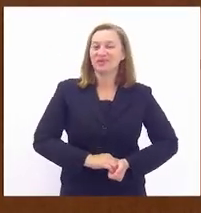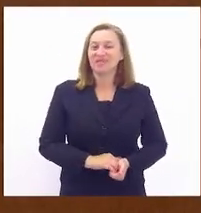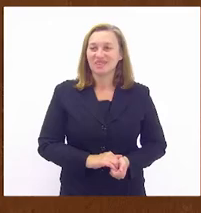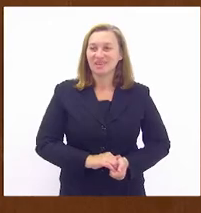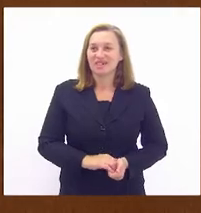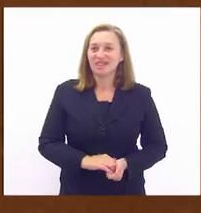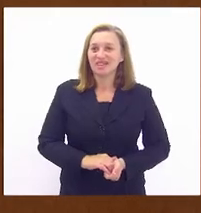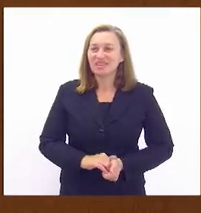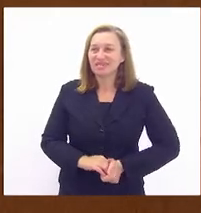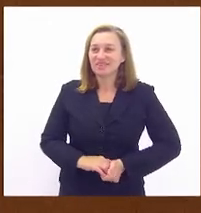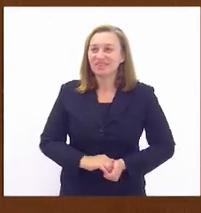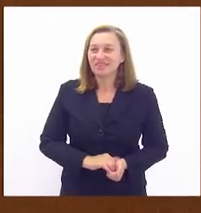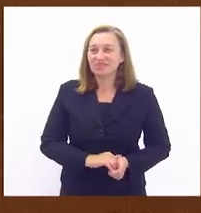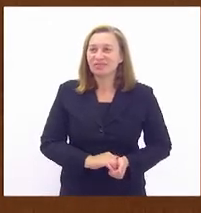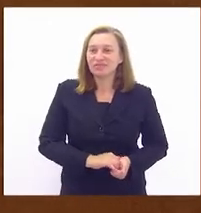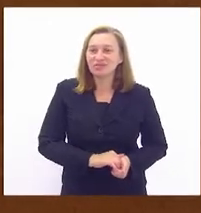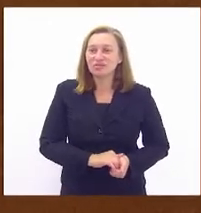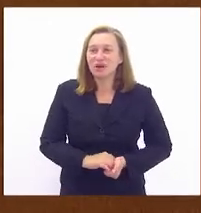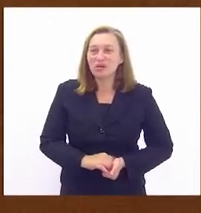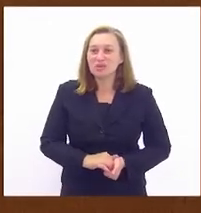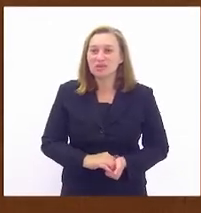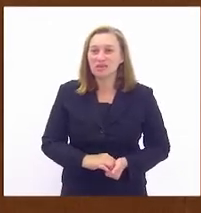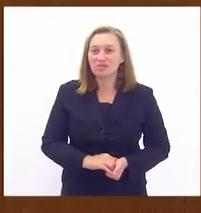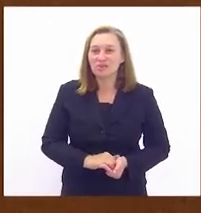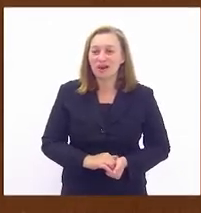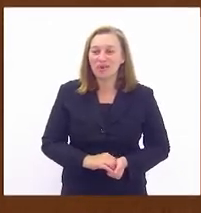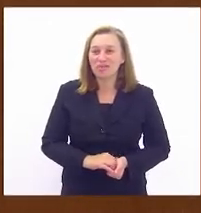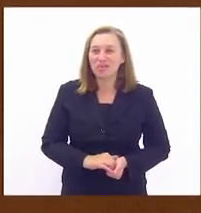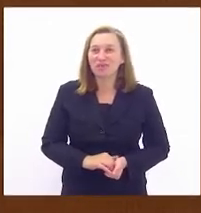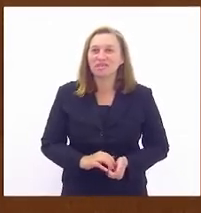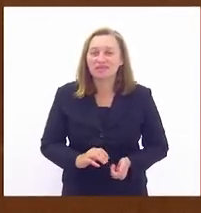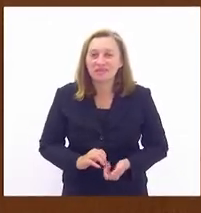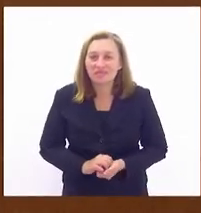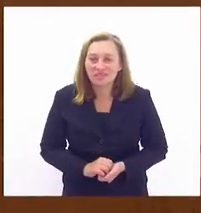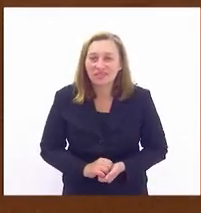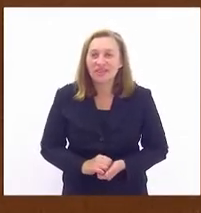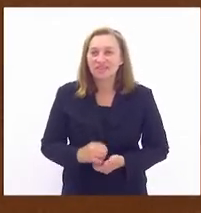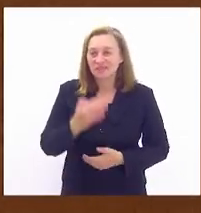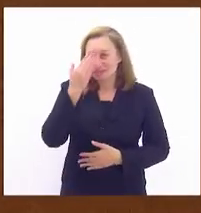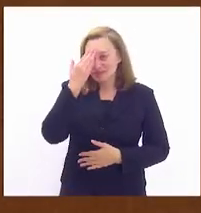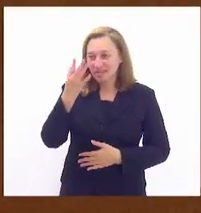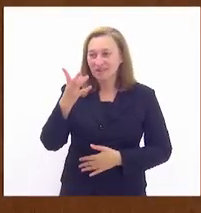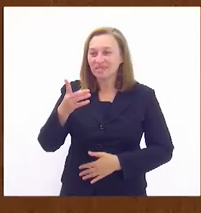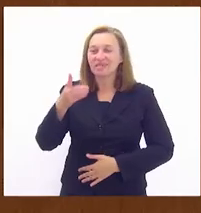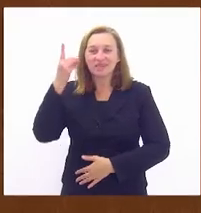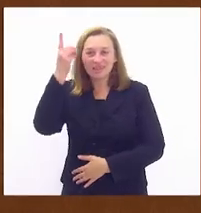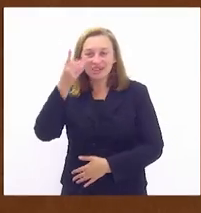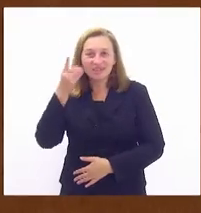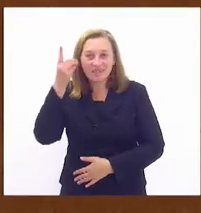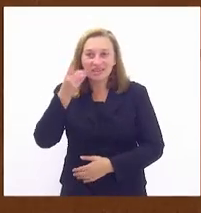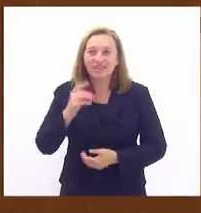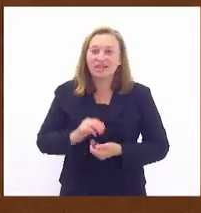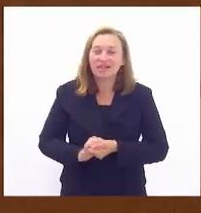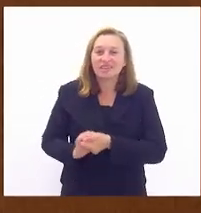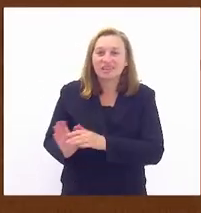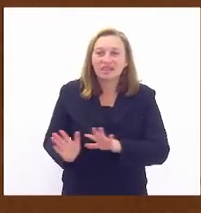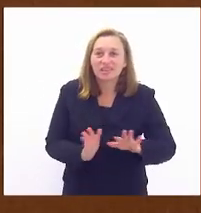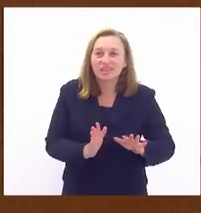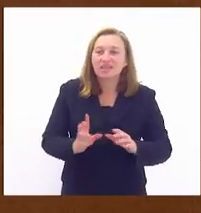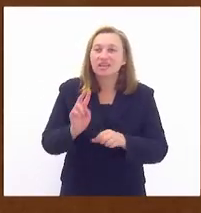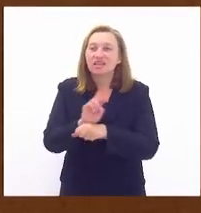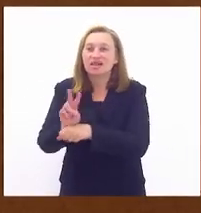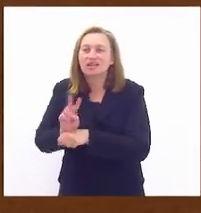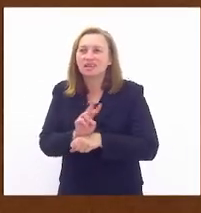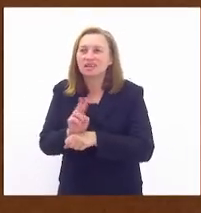continue. Obrigado, Deise. Então, como eu ia dizendo, deputado Jair, a rede de monitoramento